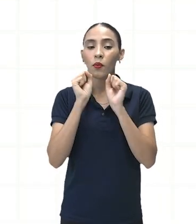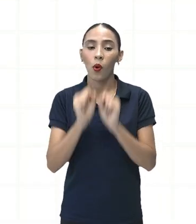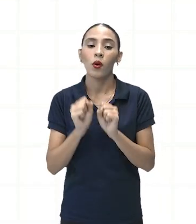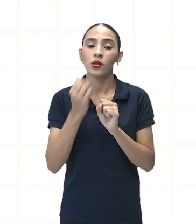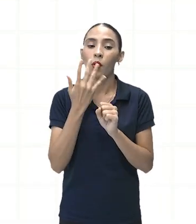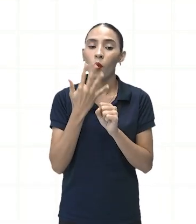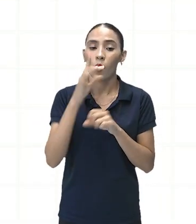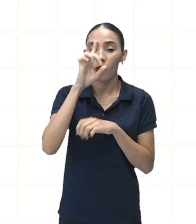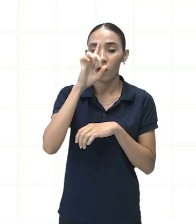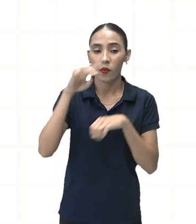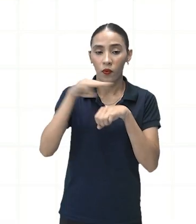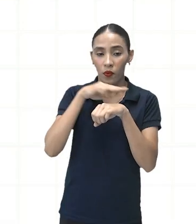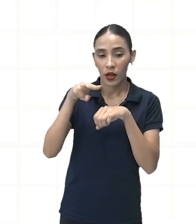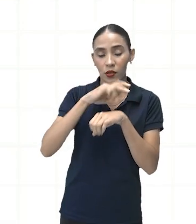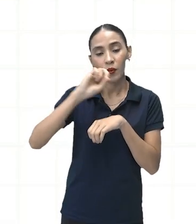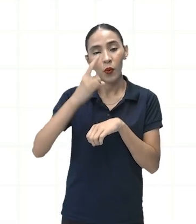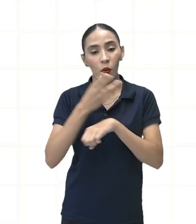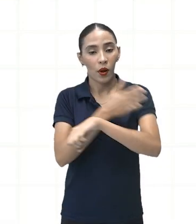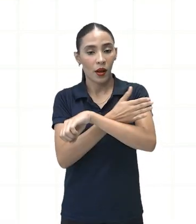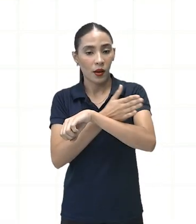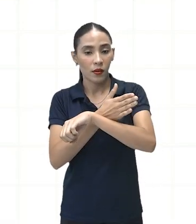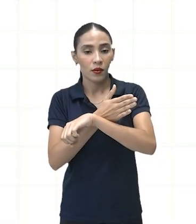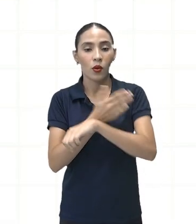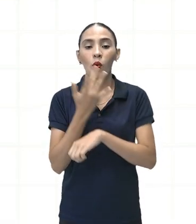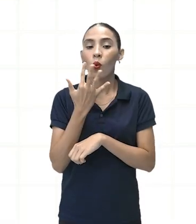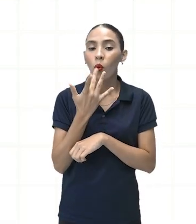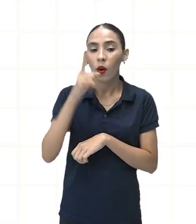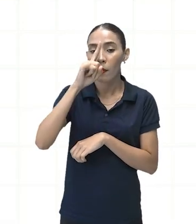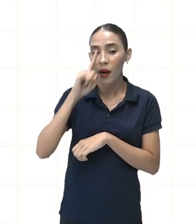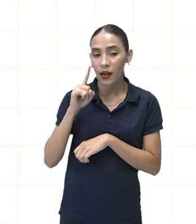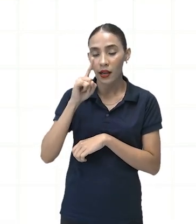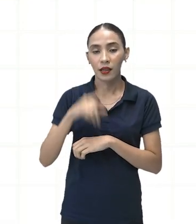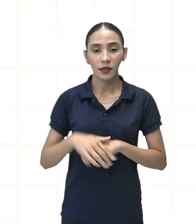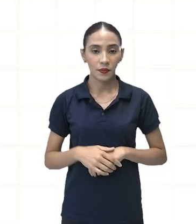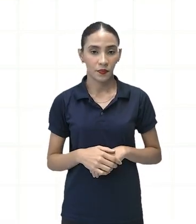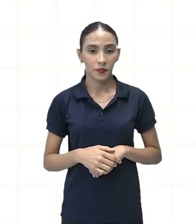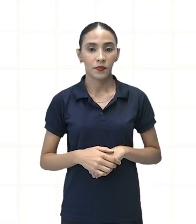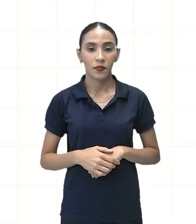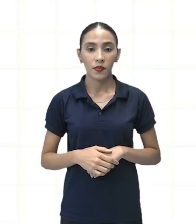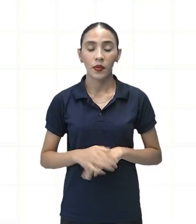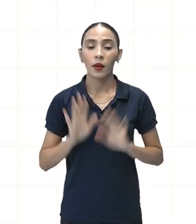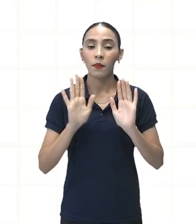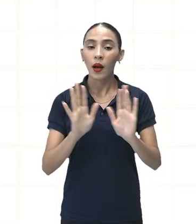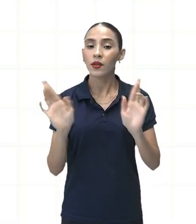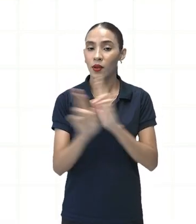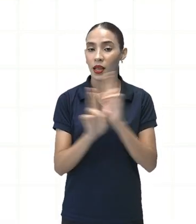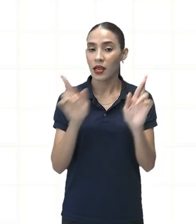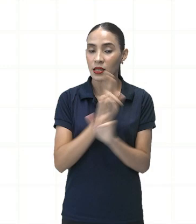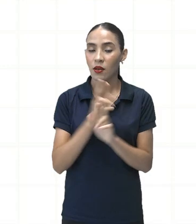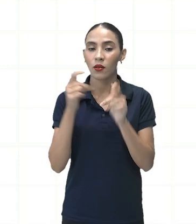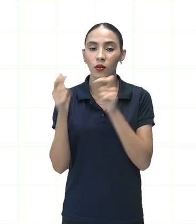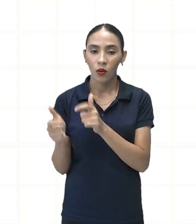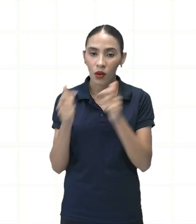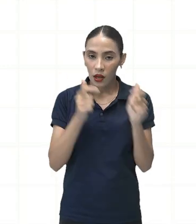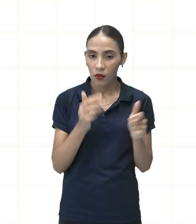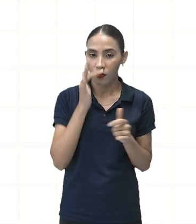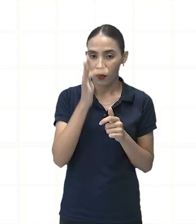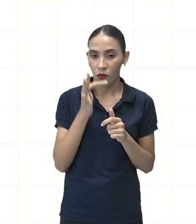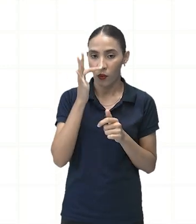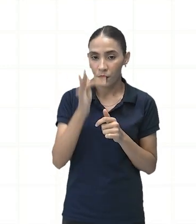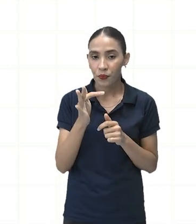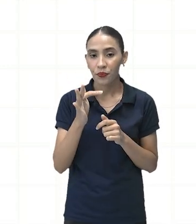poderia apresentar uma coloração verde ou uma coloração amarela. Com relação à posição da